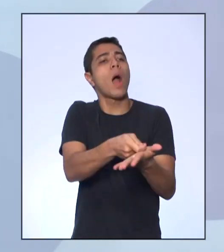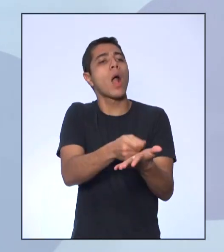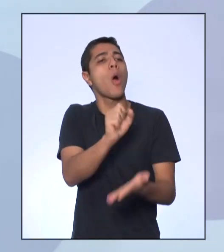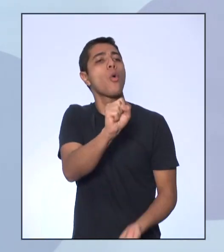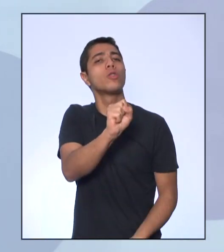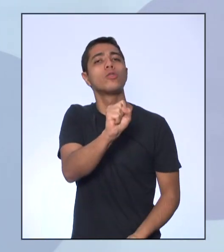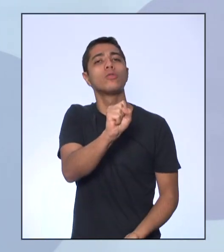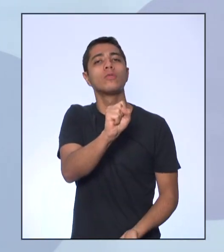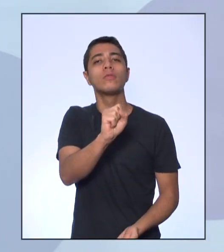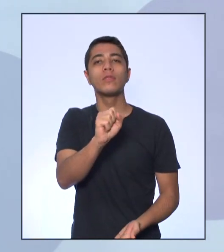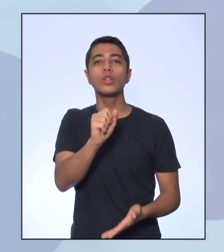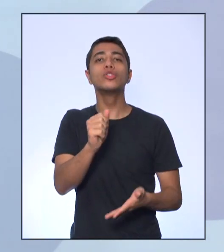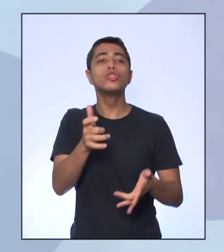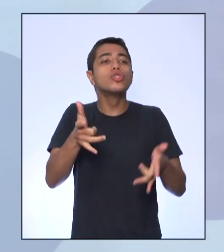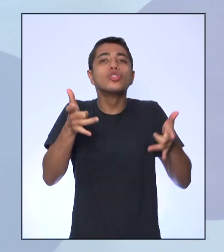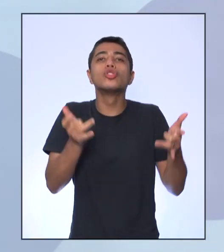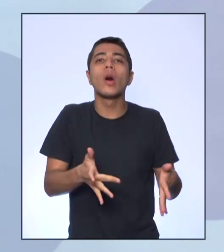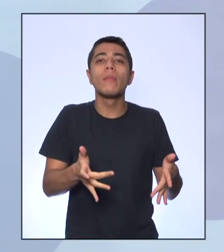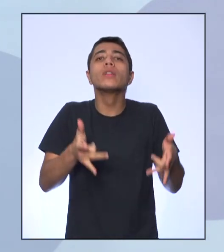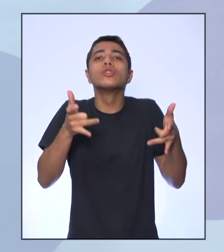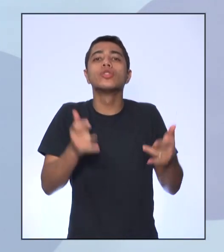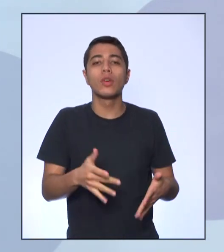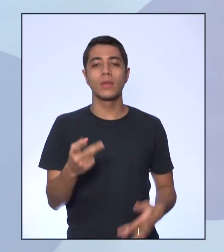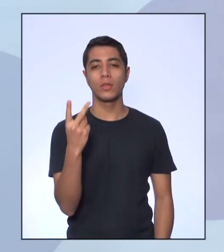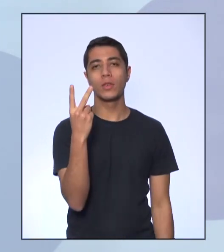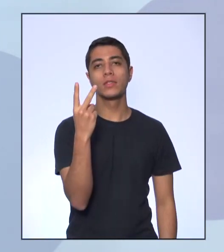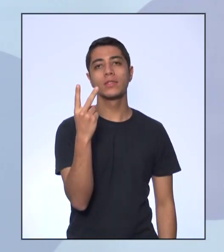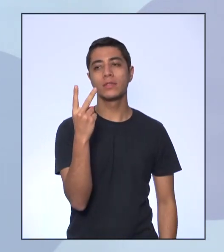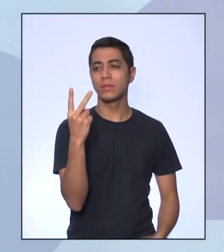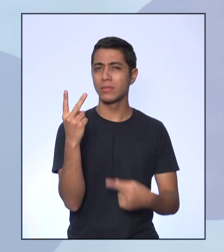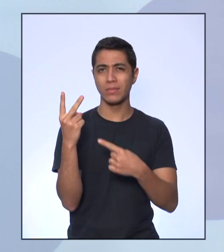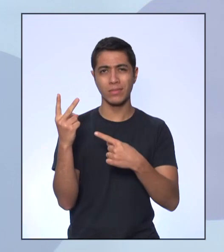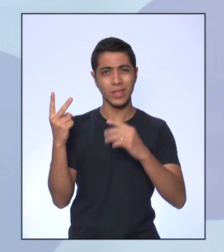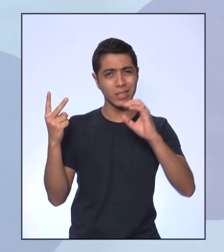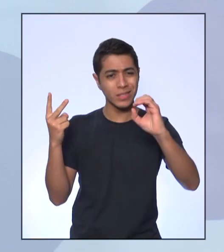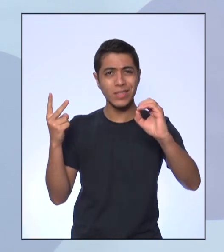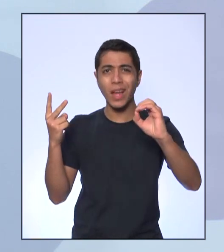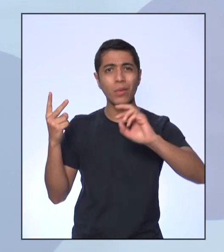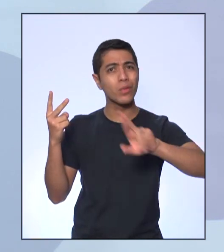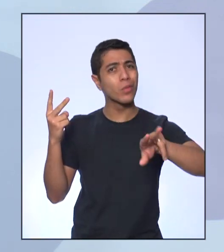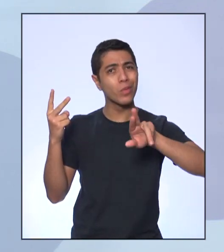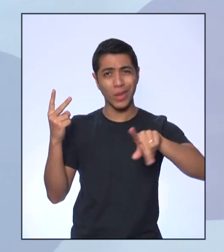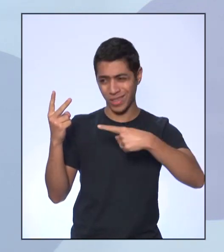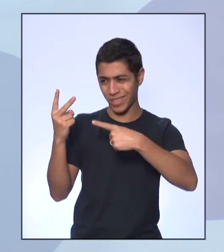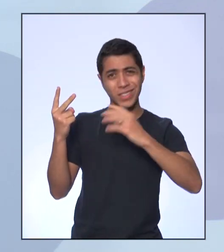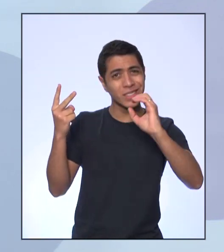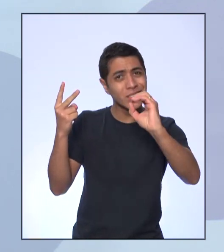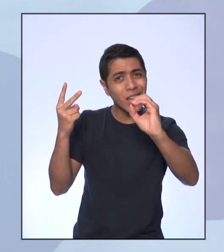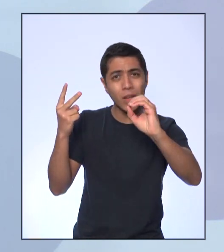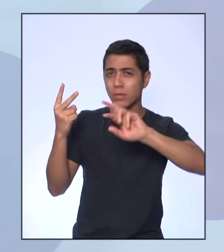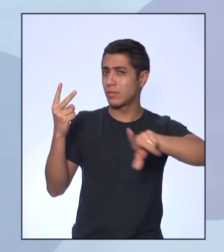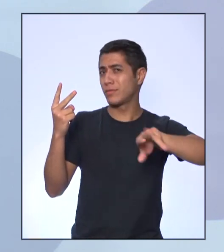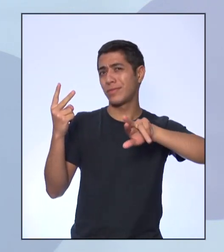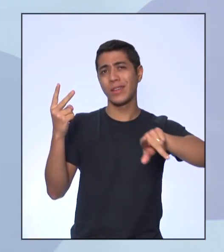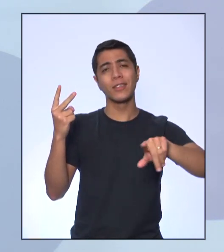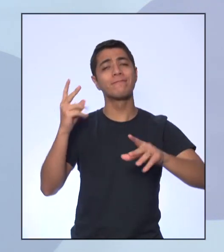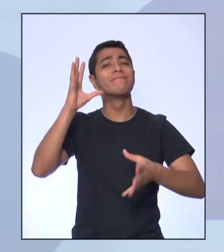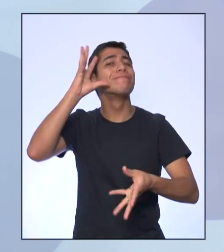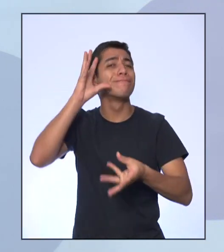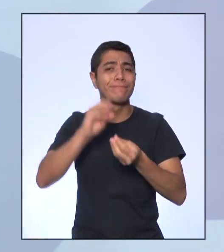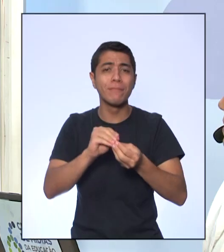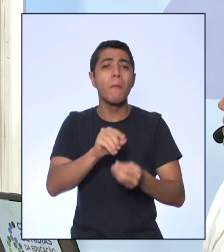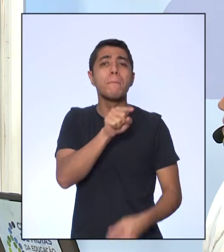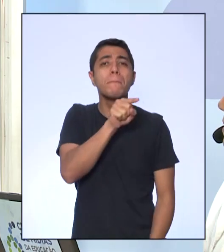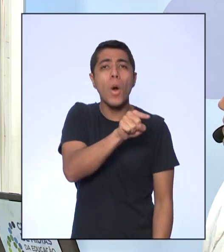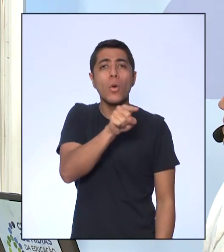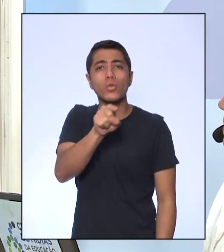deu 0. Não deu 0, não está alinhado esses pontos. Esses 3 pontos, eles não estão alinhados, eles não fazem uma